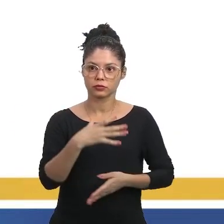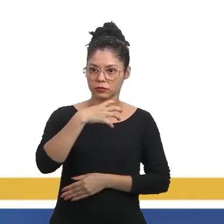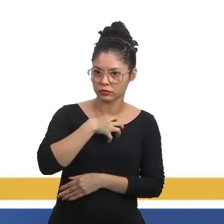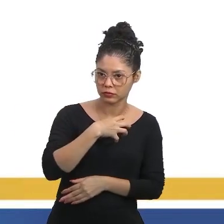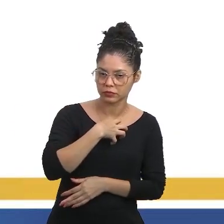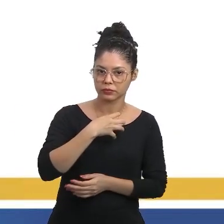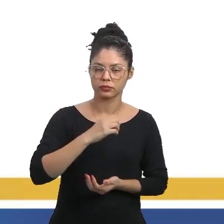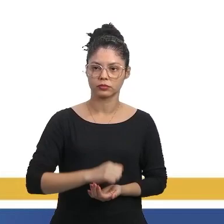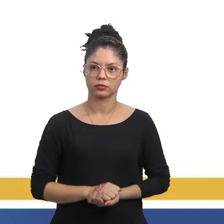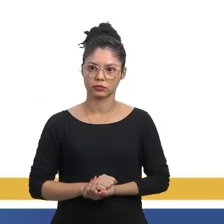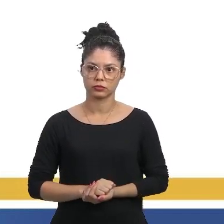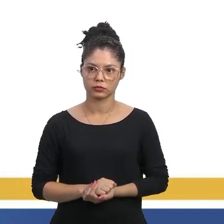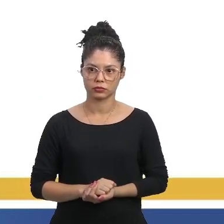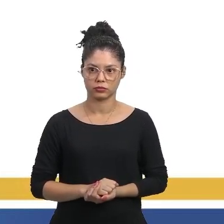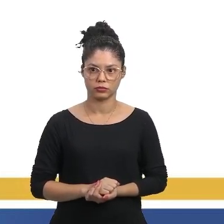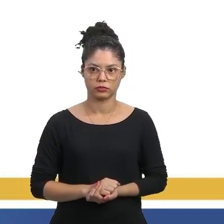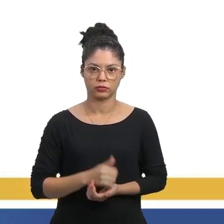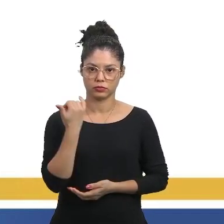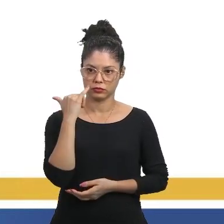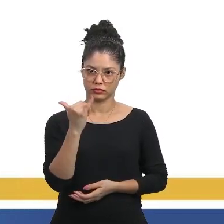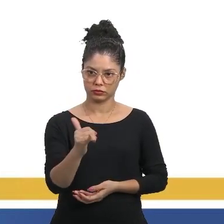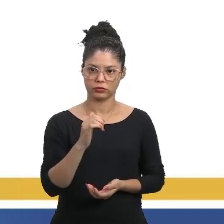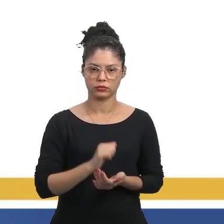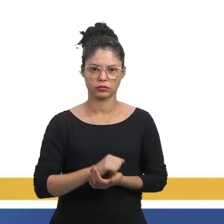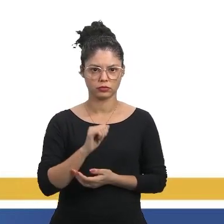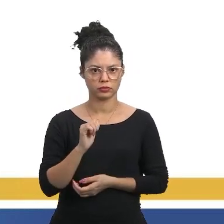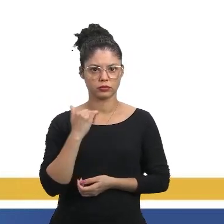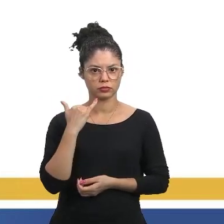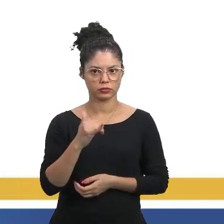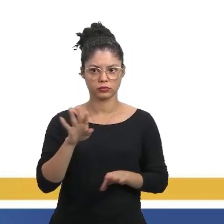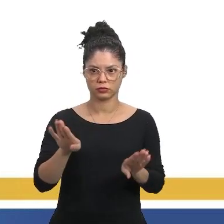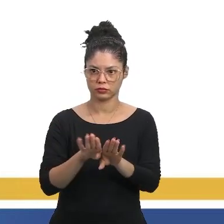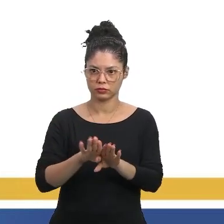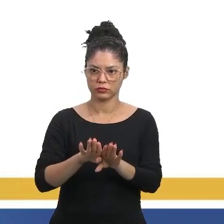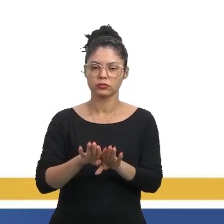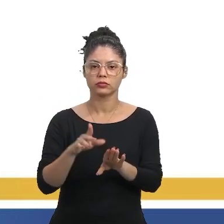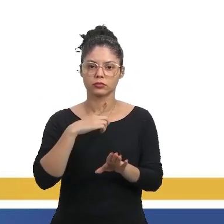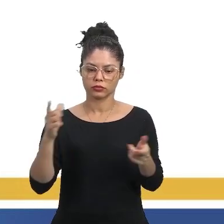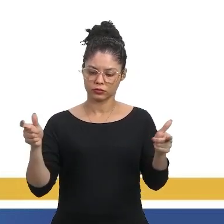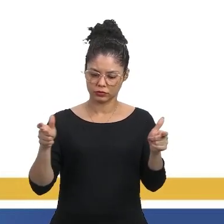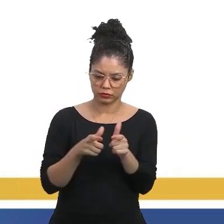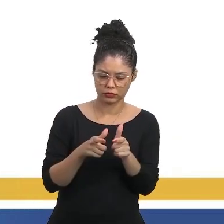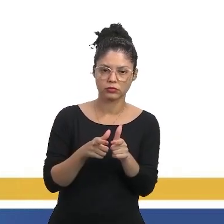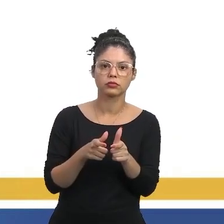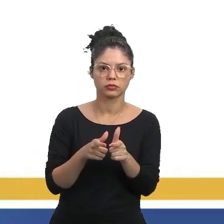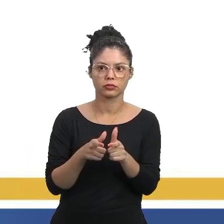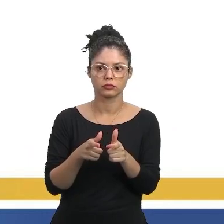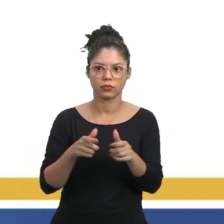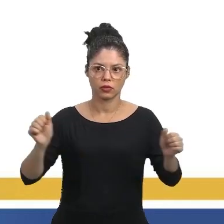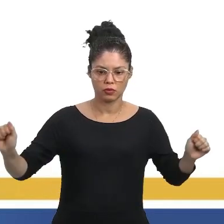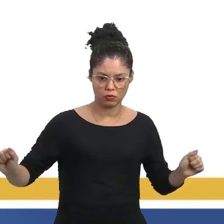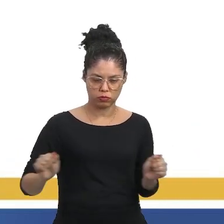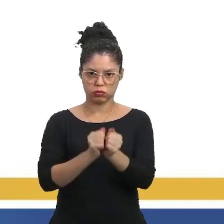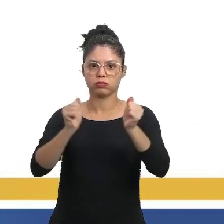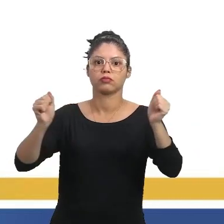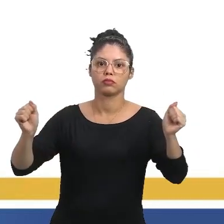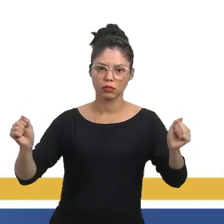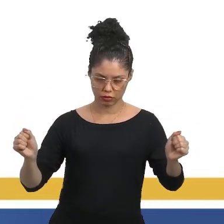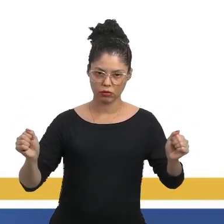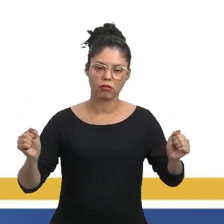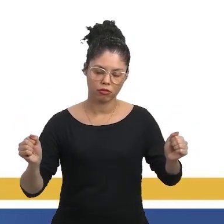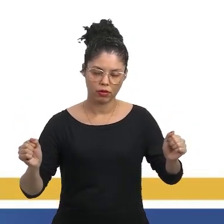momento que a energia do elétron ela iria diminuir até ele chocar com o núcleo do